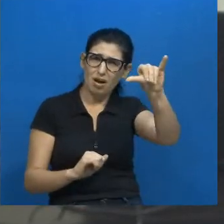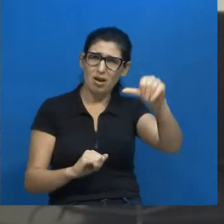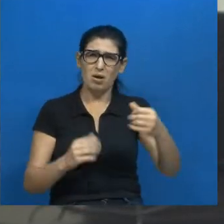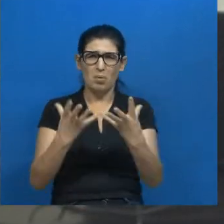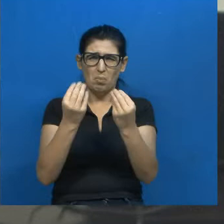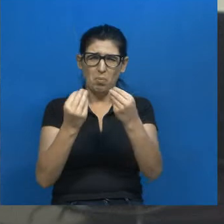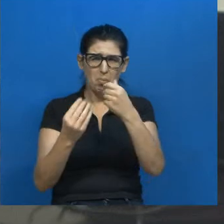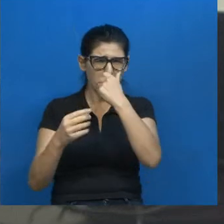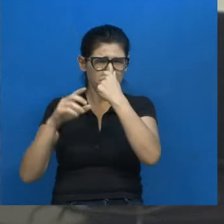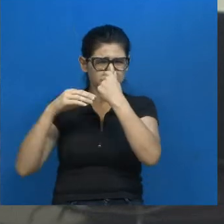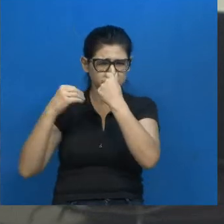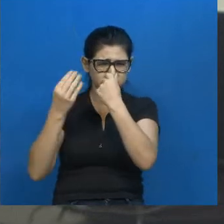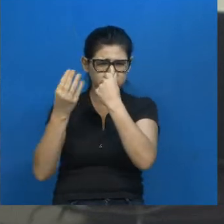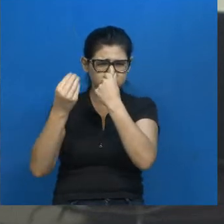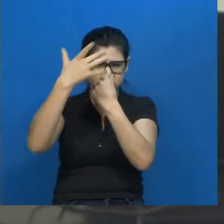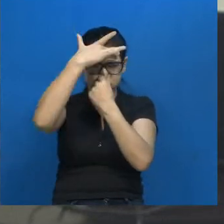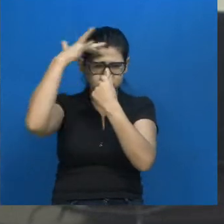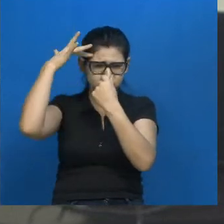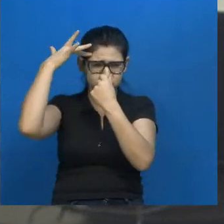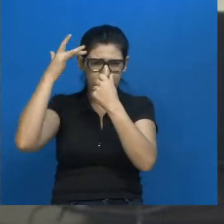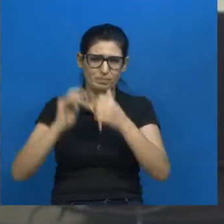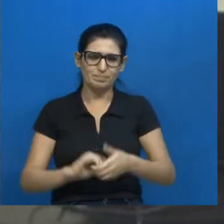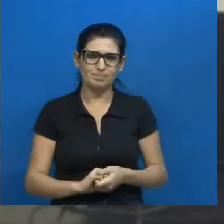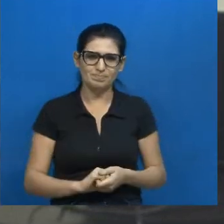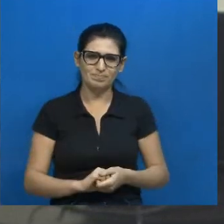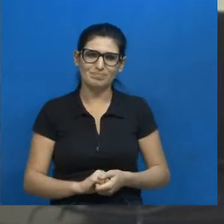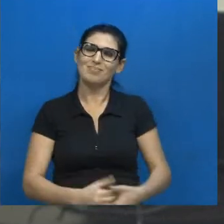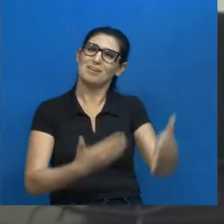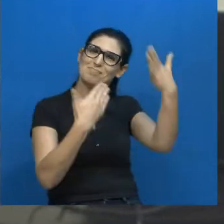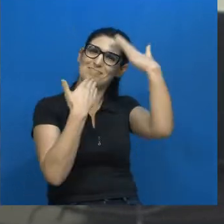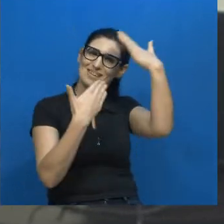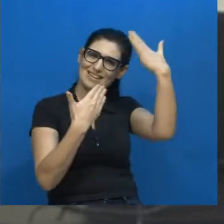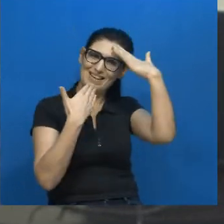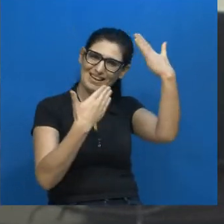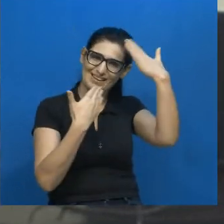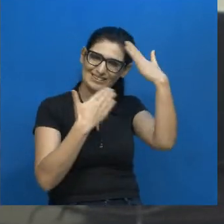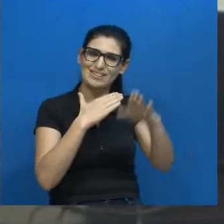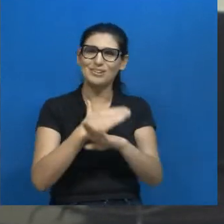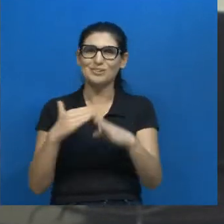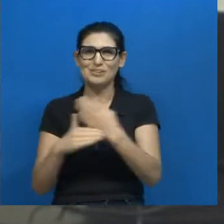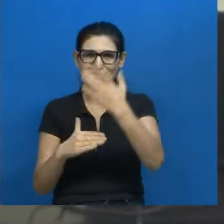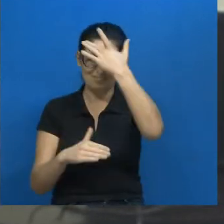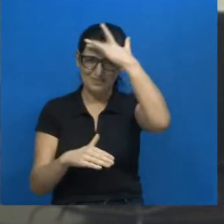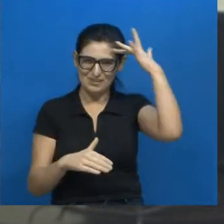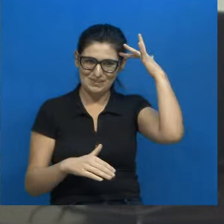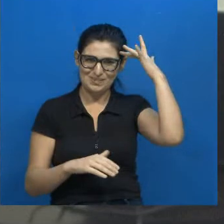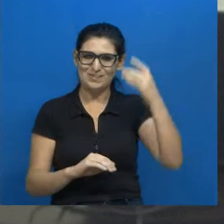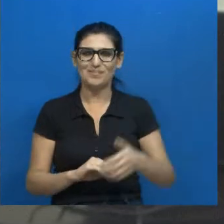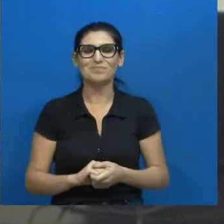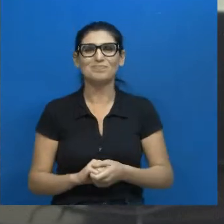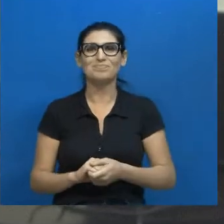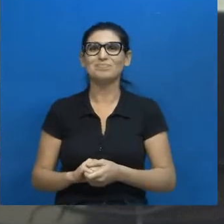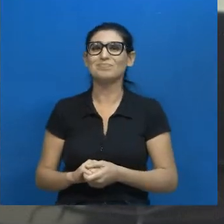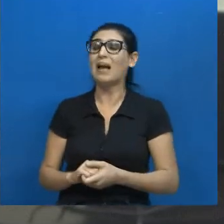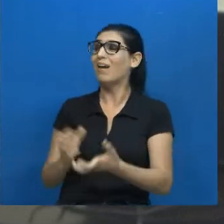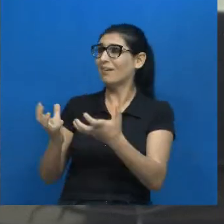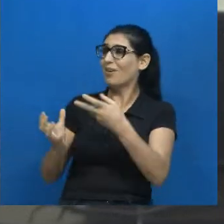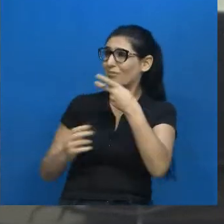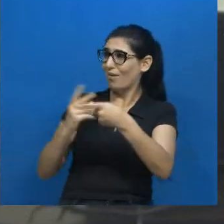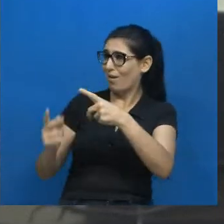E, gente, eu agradeço a todos aí, e eu não sei se a Lucimar quer cumprimentar algo, e o Rafael Júlio